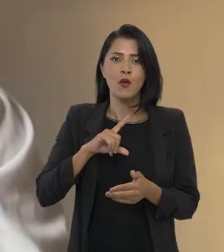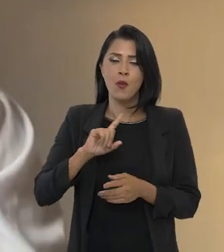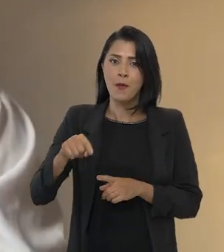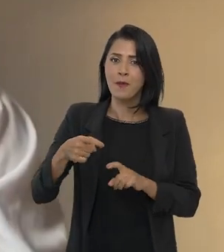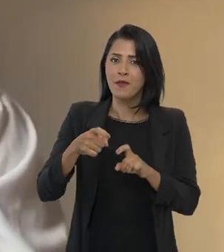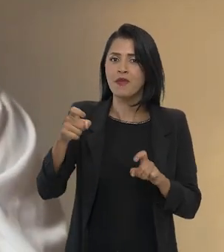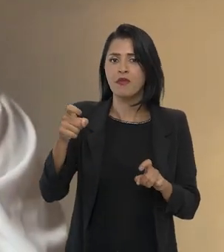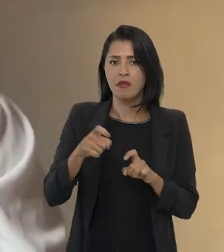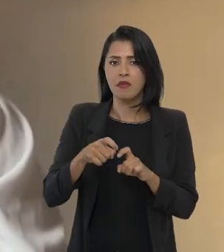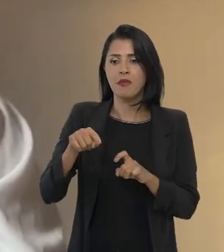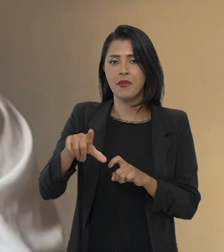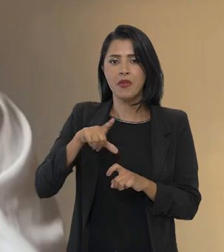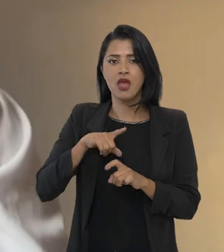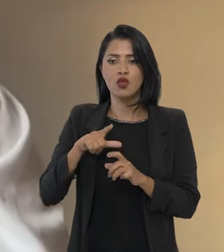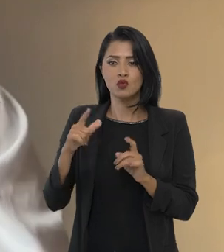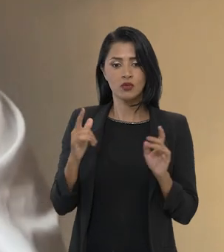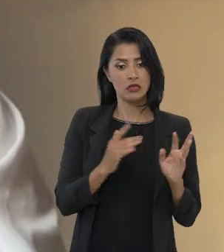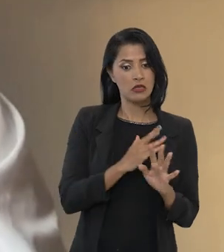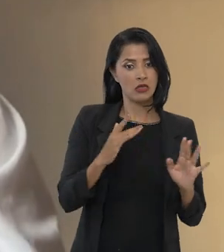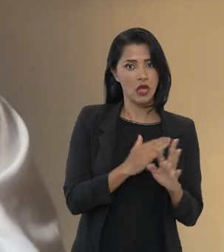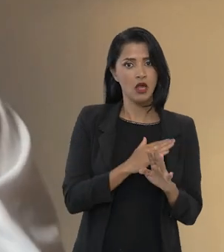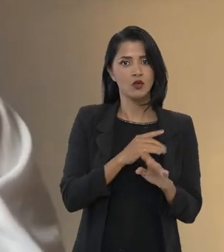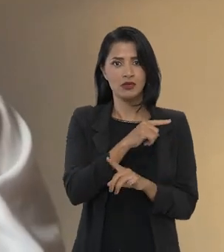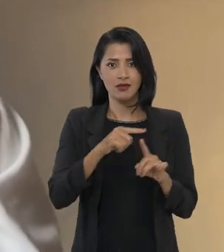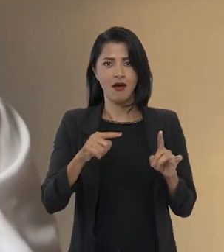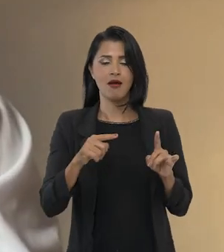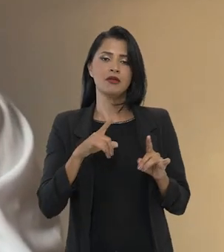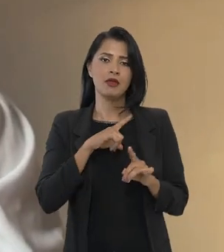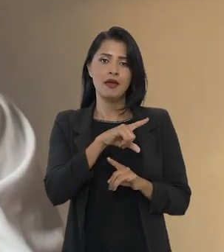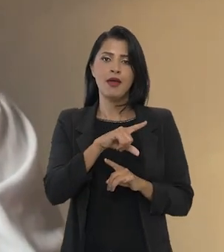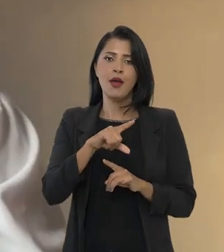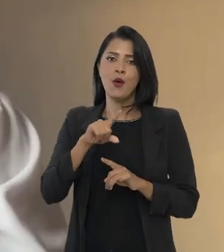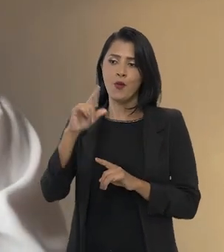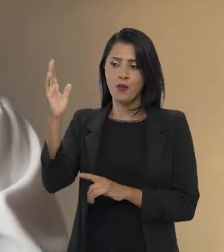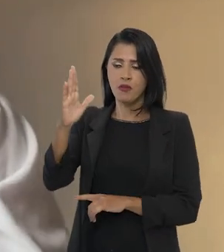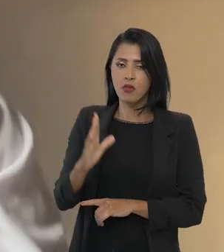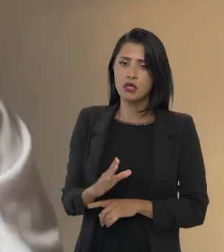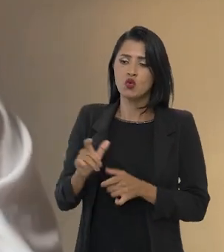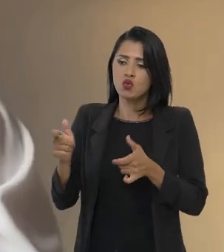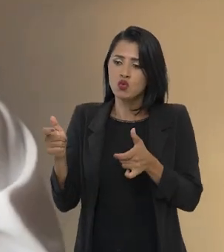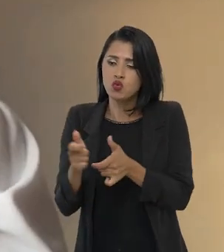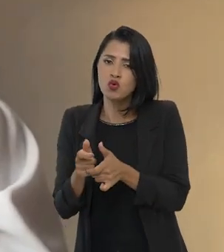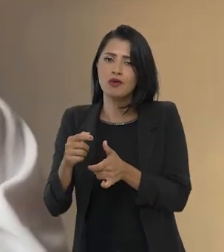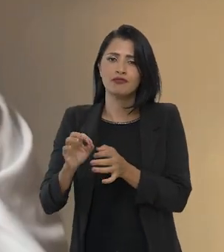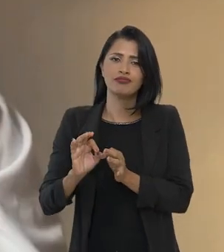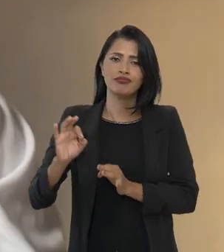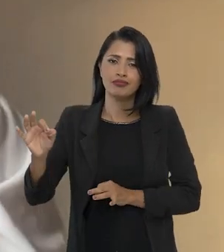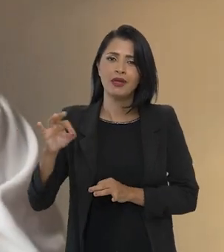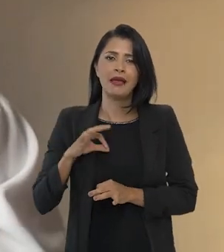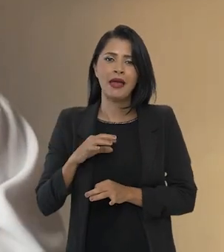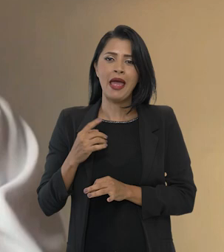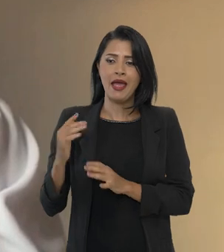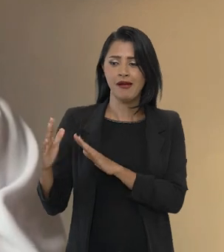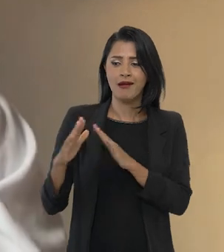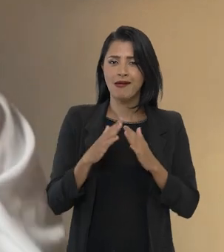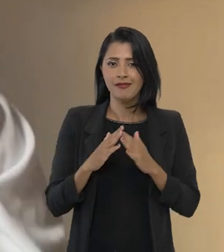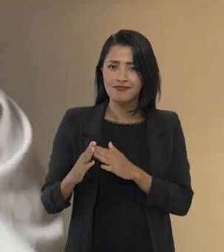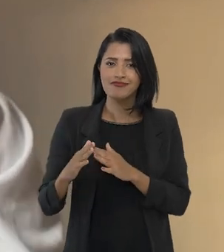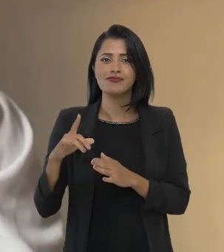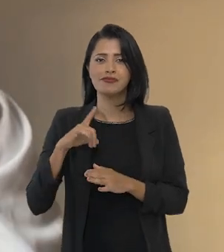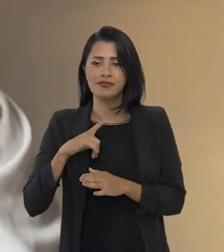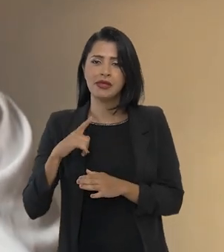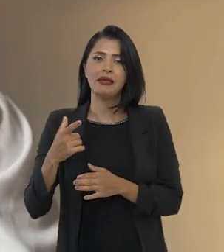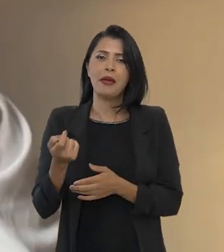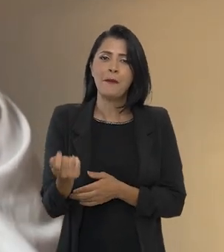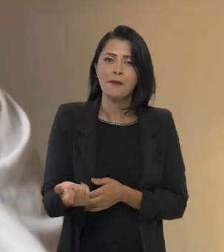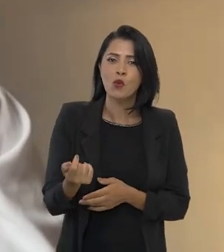concentrado muito o número de médicos nos grandes centros e nas cidades médias, o Brasil profundo, o interior e regiões